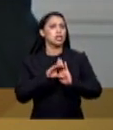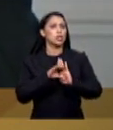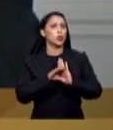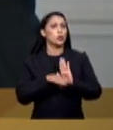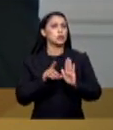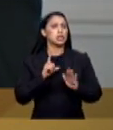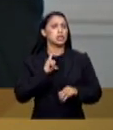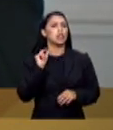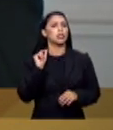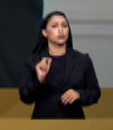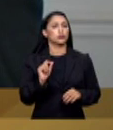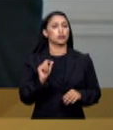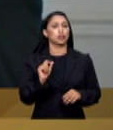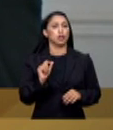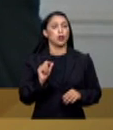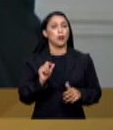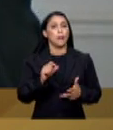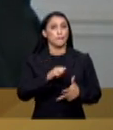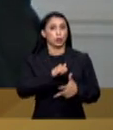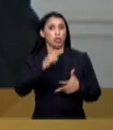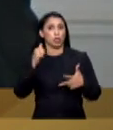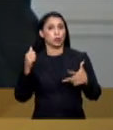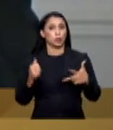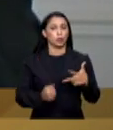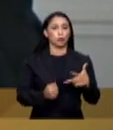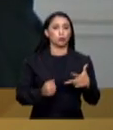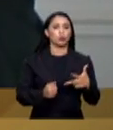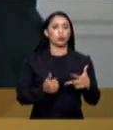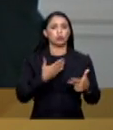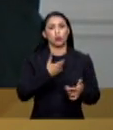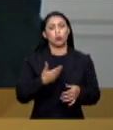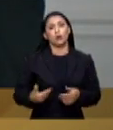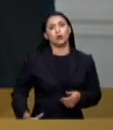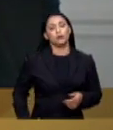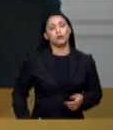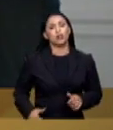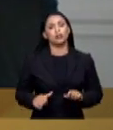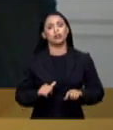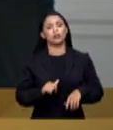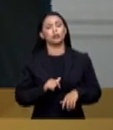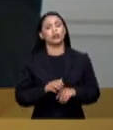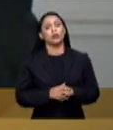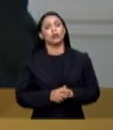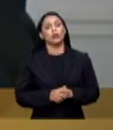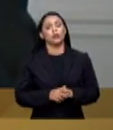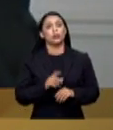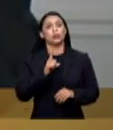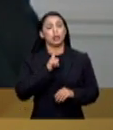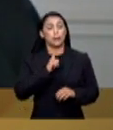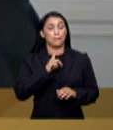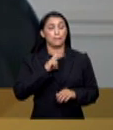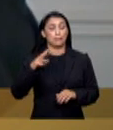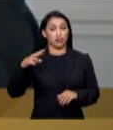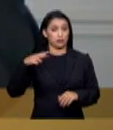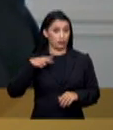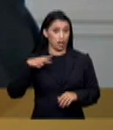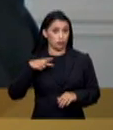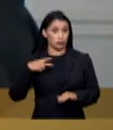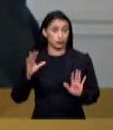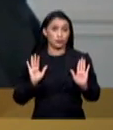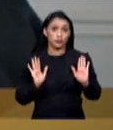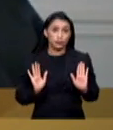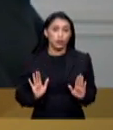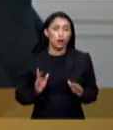meu ver, de ato do poder público, as atividades de nítido caráter privado, como são